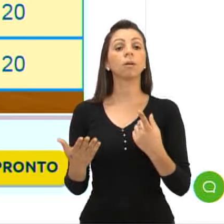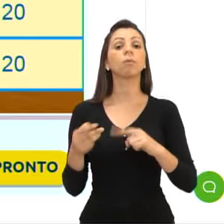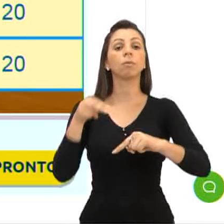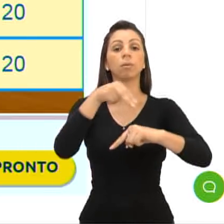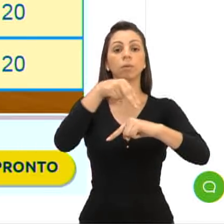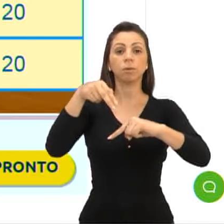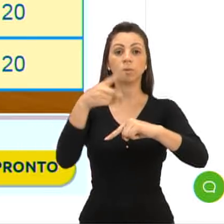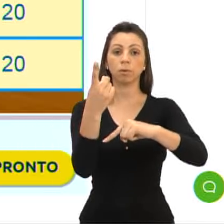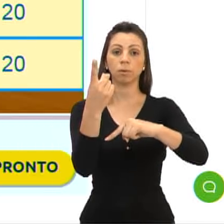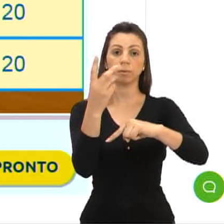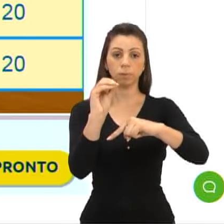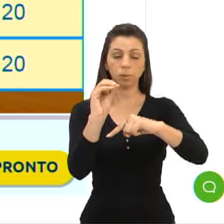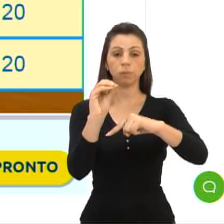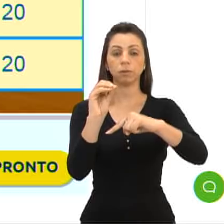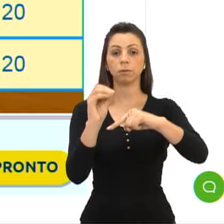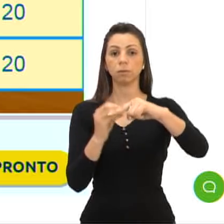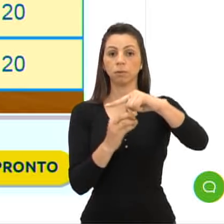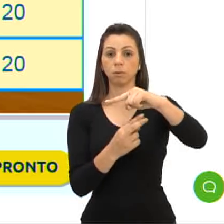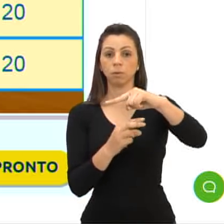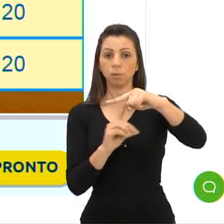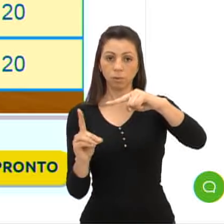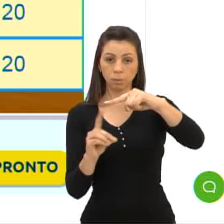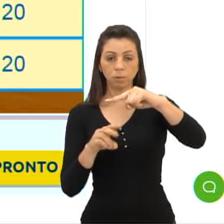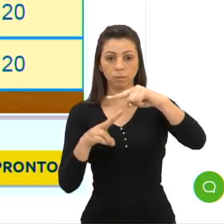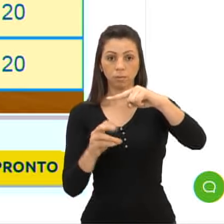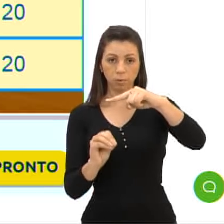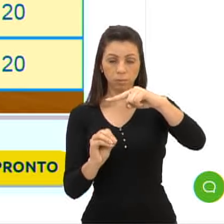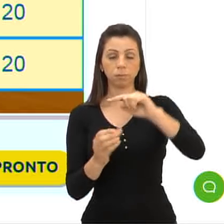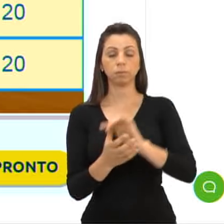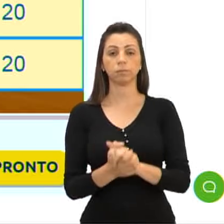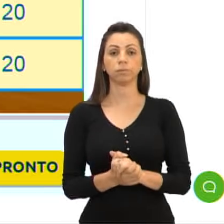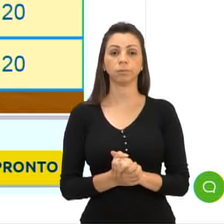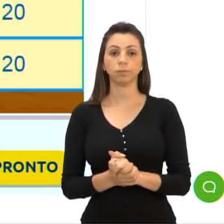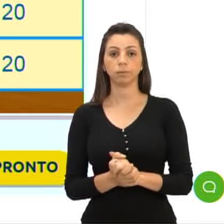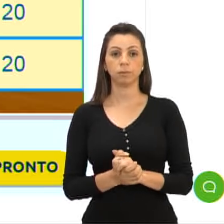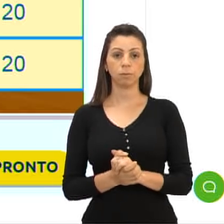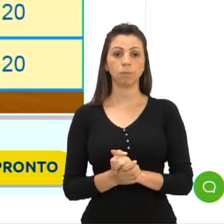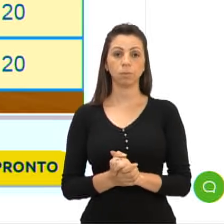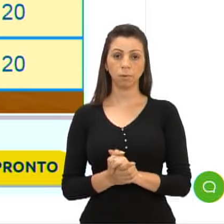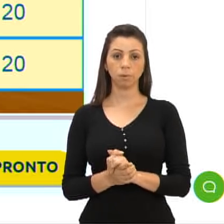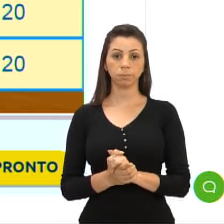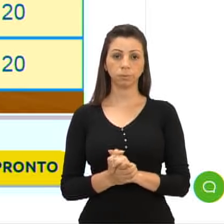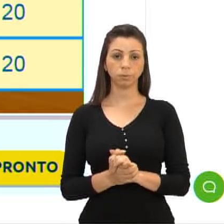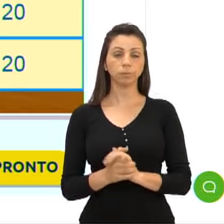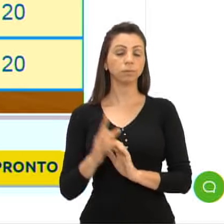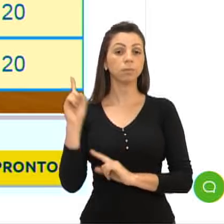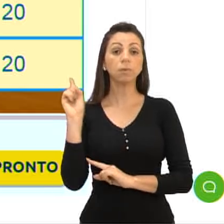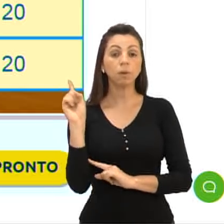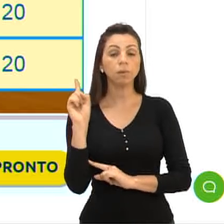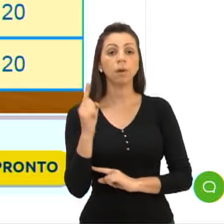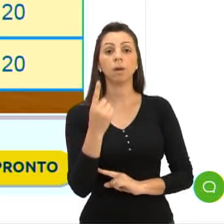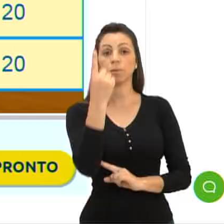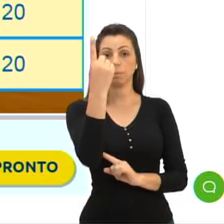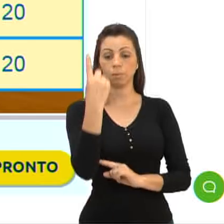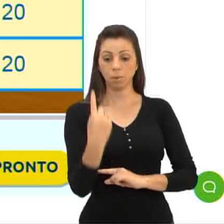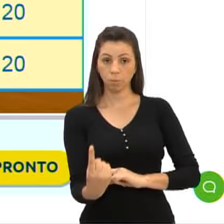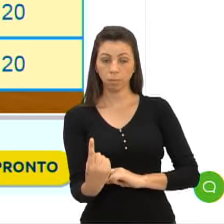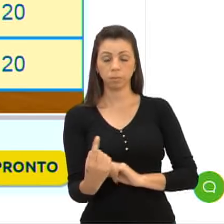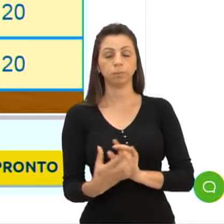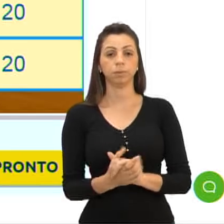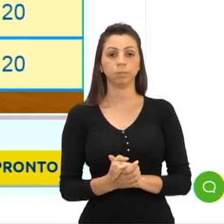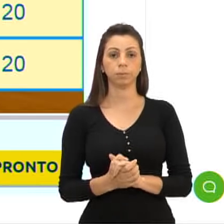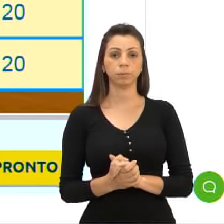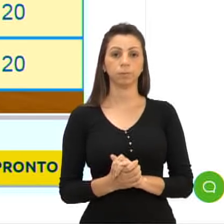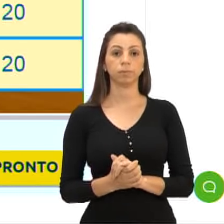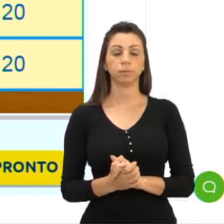cor. Então perceba que a razão aqui abordada nessa etapa do jogo é 1 para 1. Se